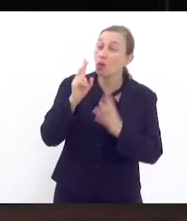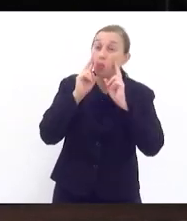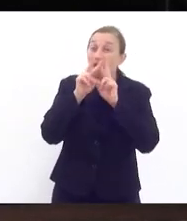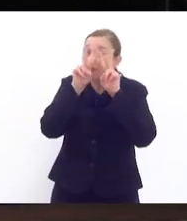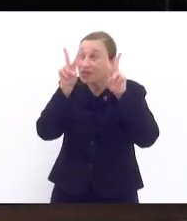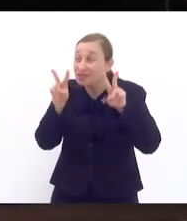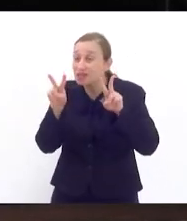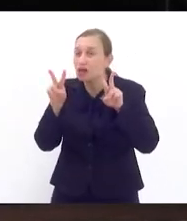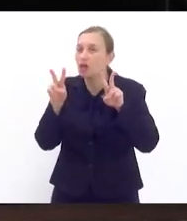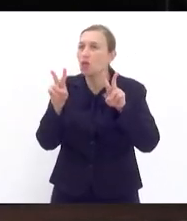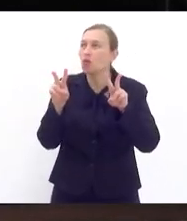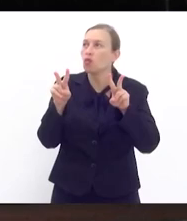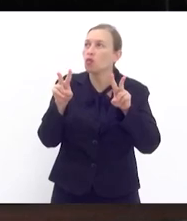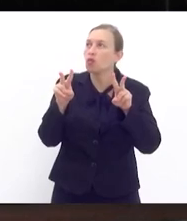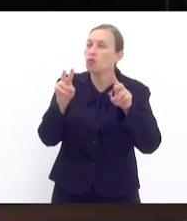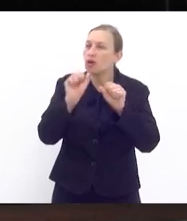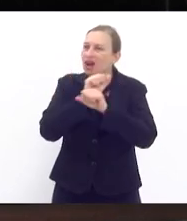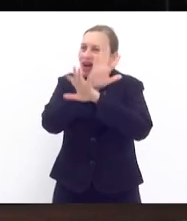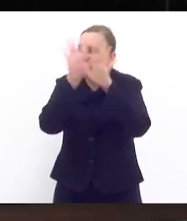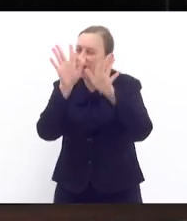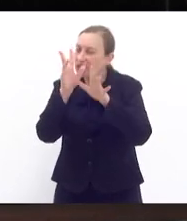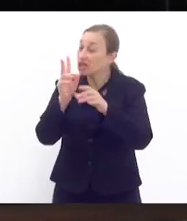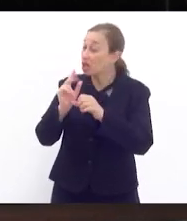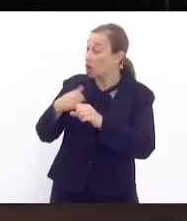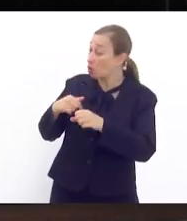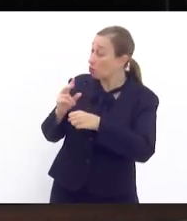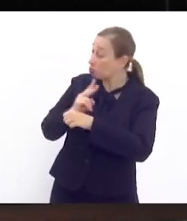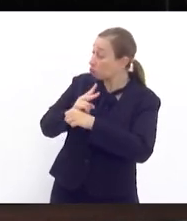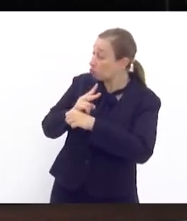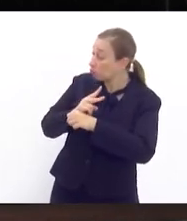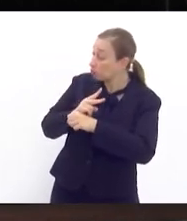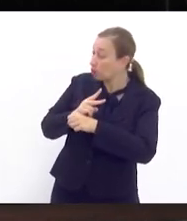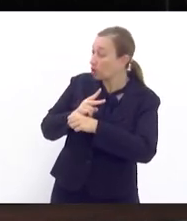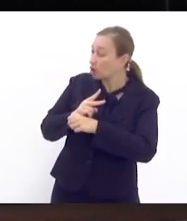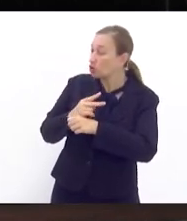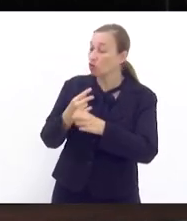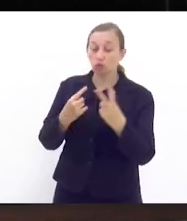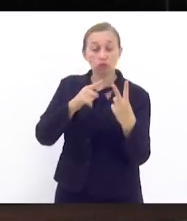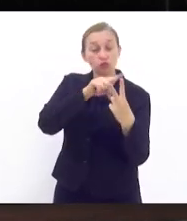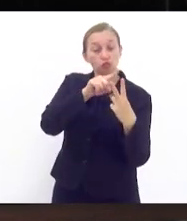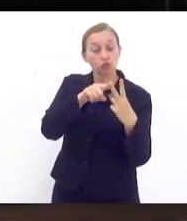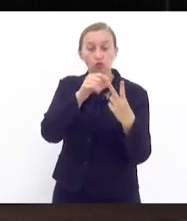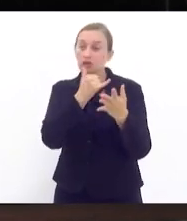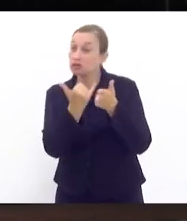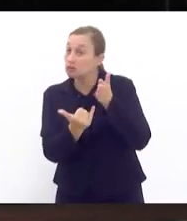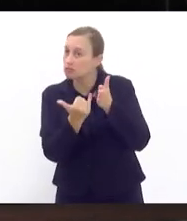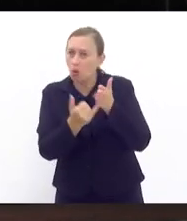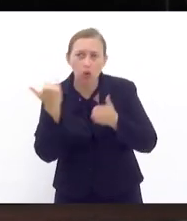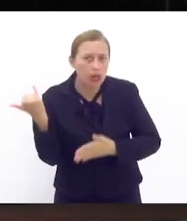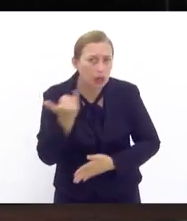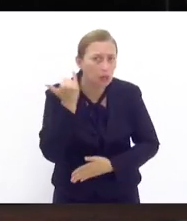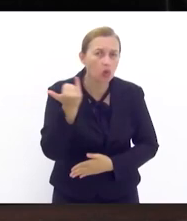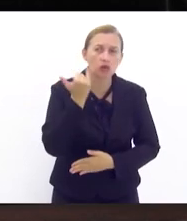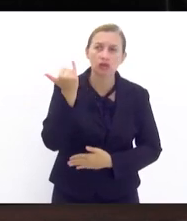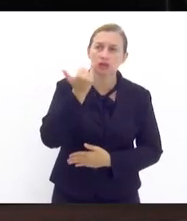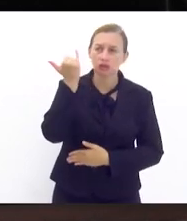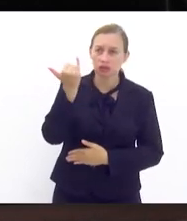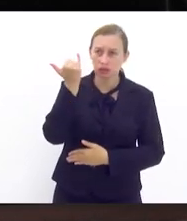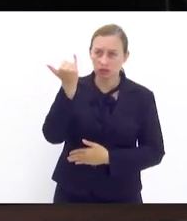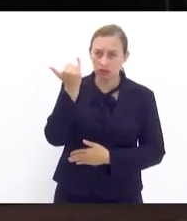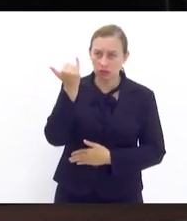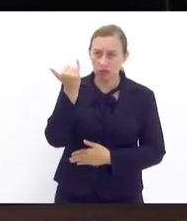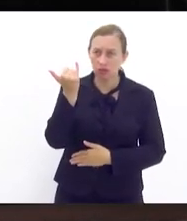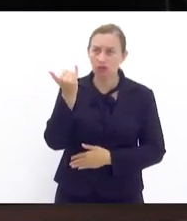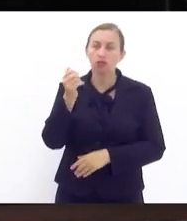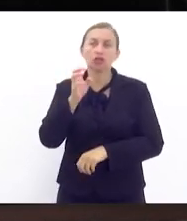que foi um olhar que eu procurei ter com dois impostos que são de relevância nas finanças do